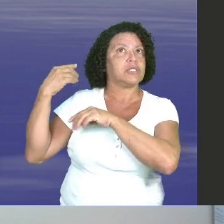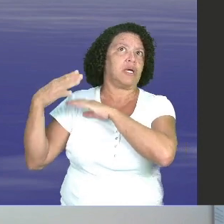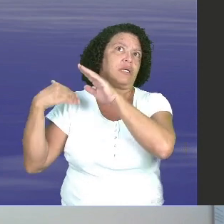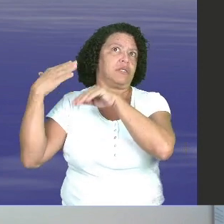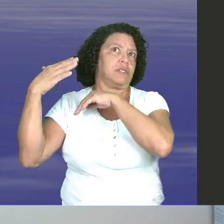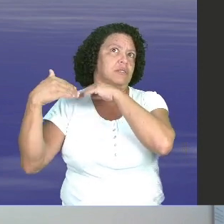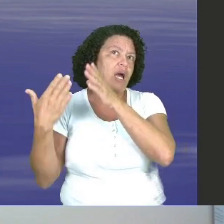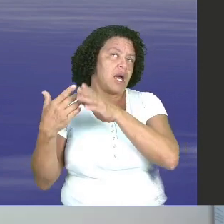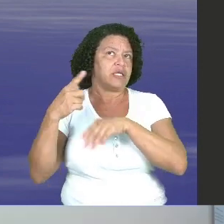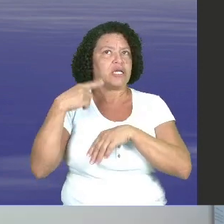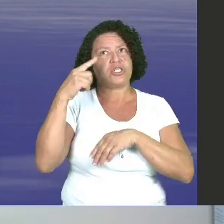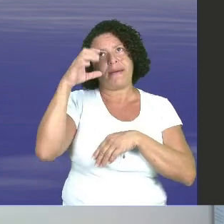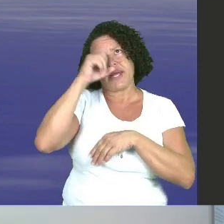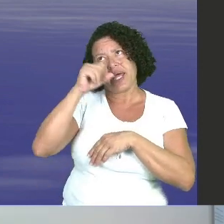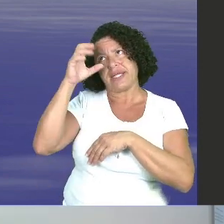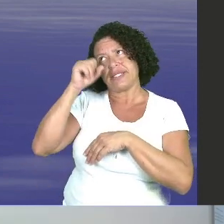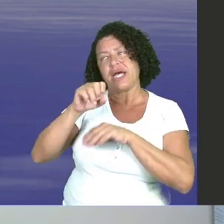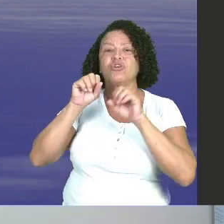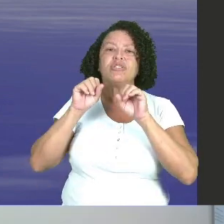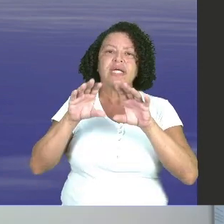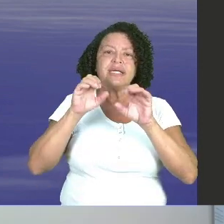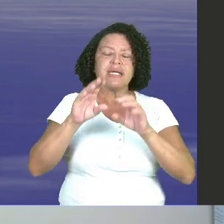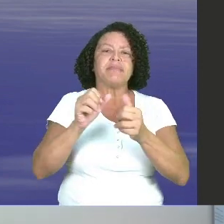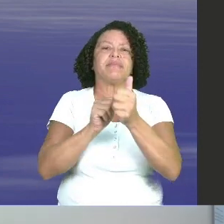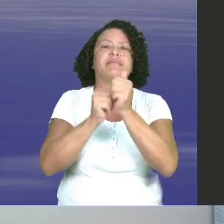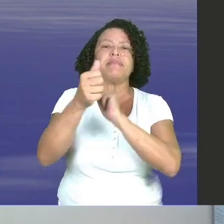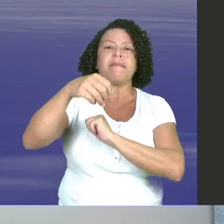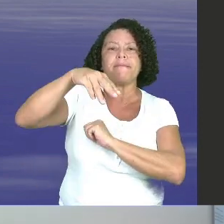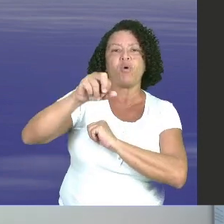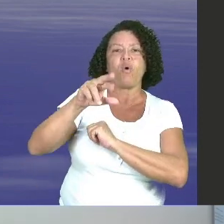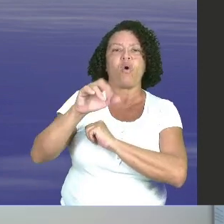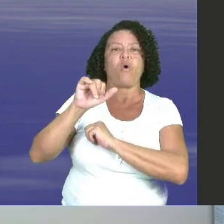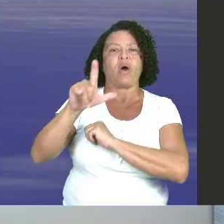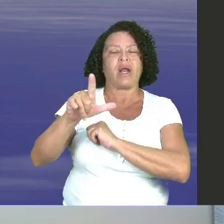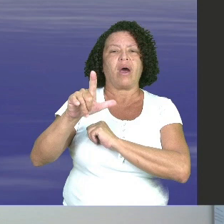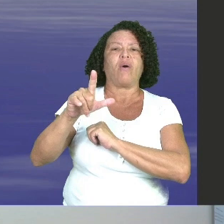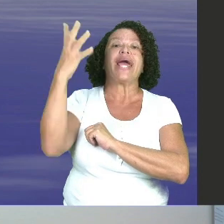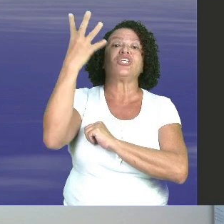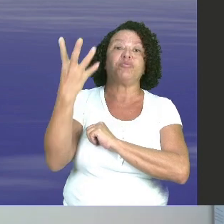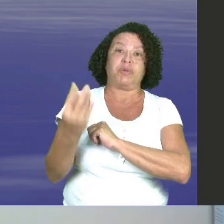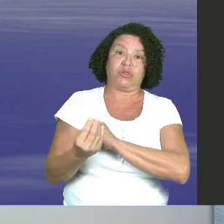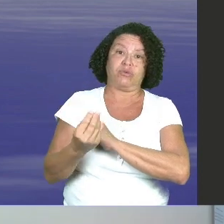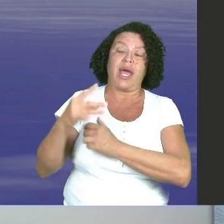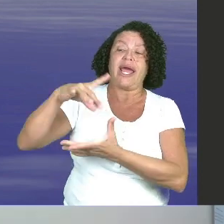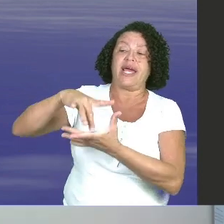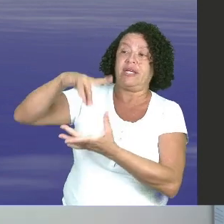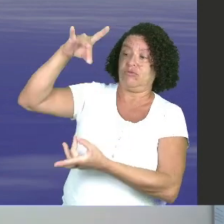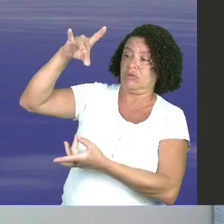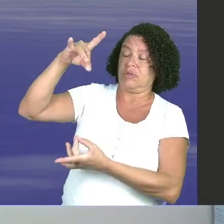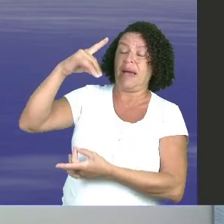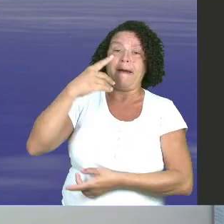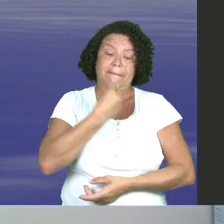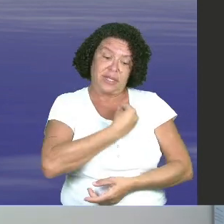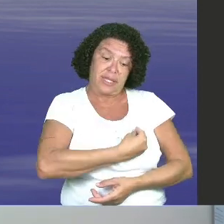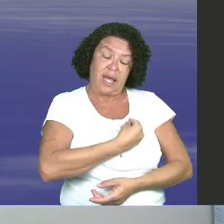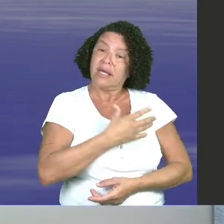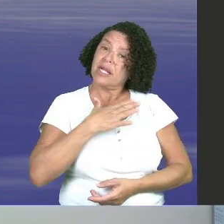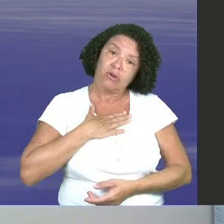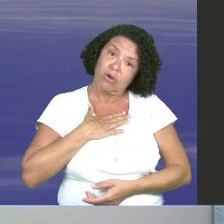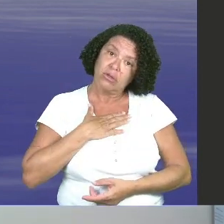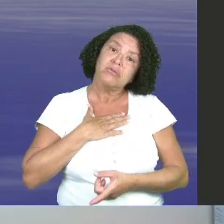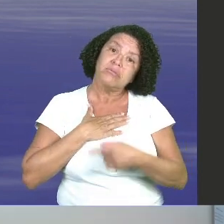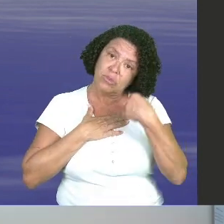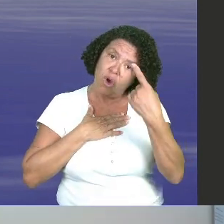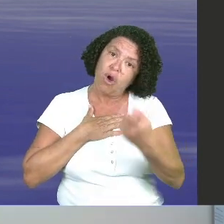aprendendo todos os ensinamentos morais e espirituais. São as provas da nossa vida. Aqui é um mundo de provas